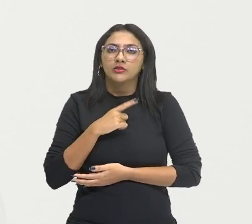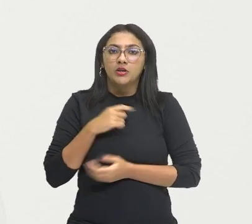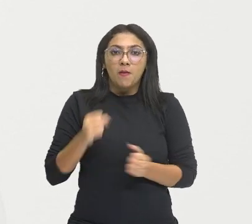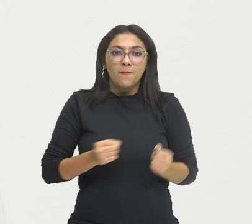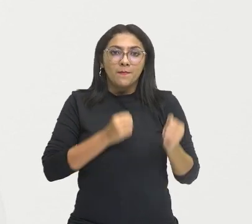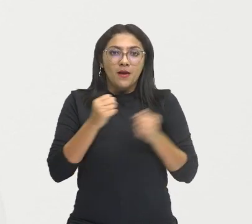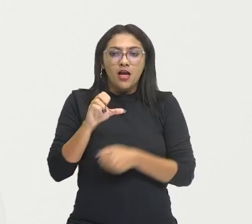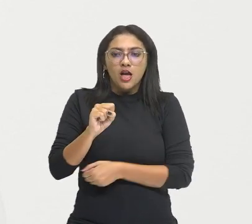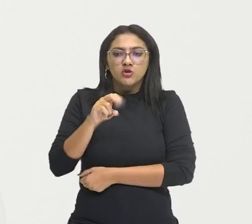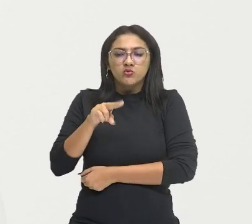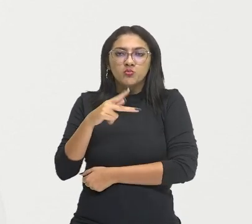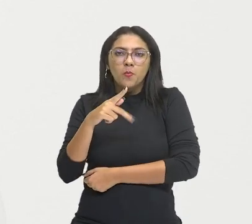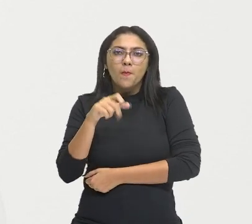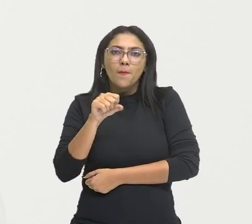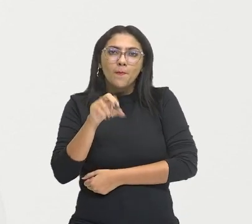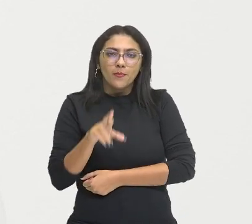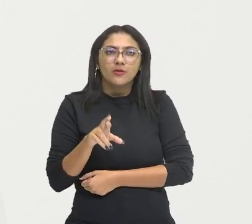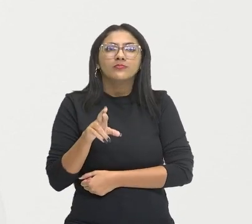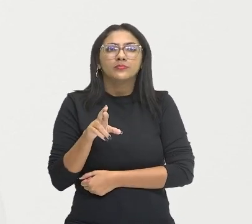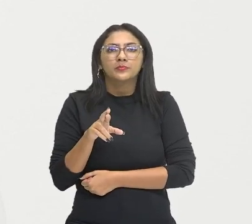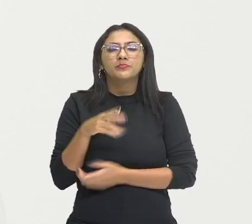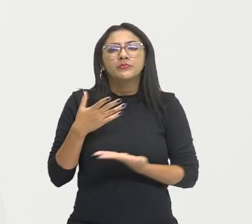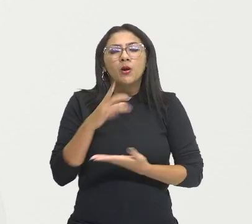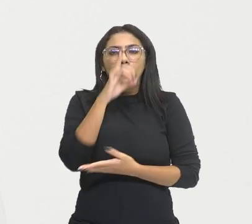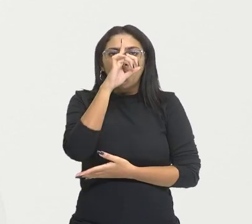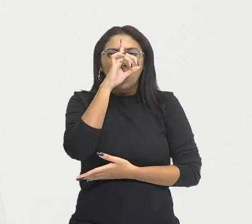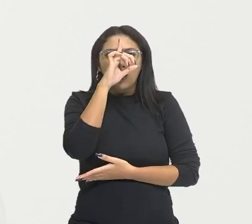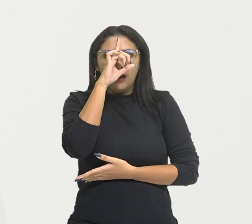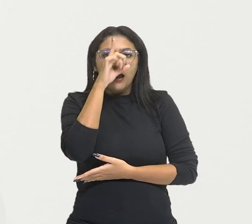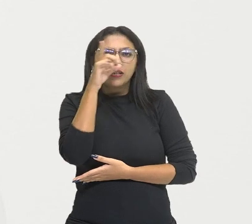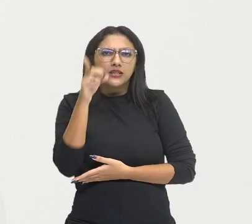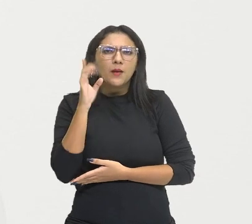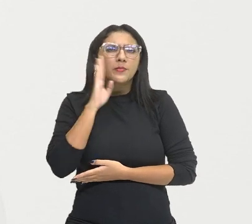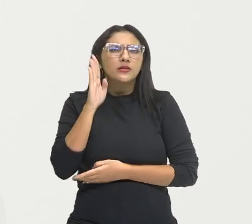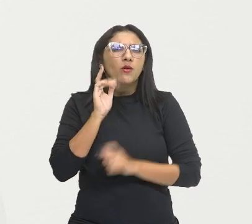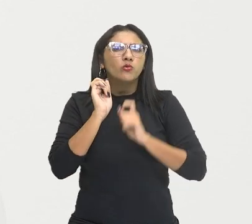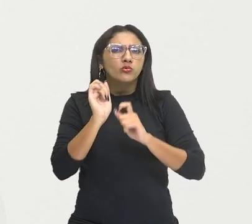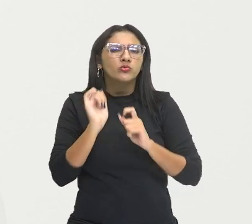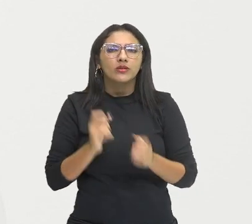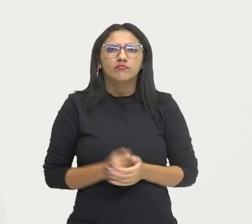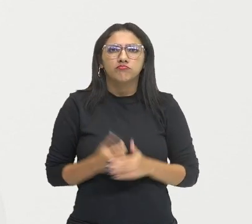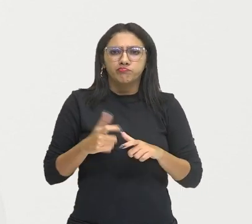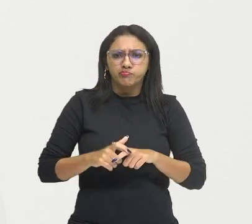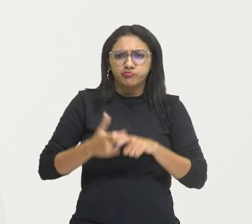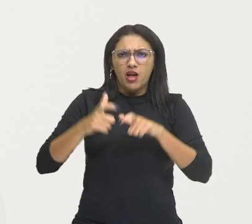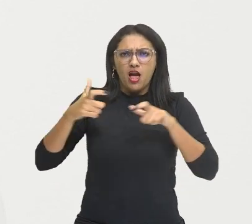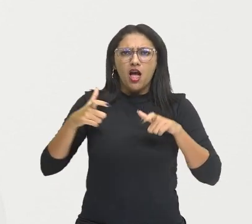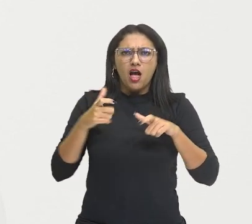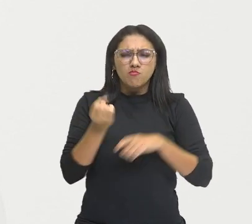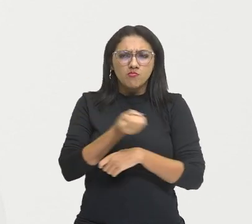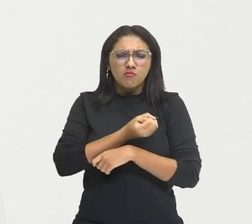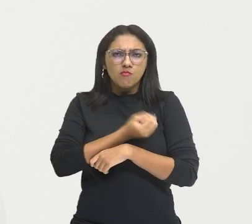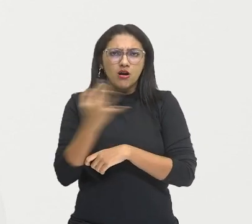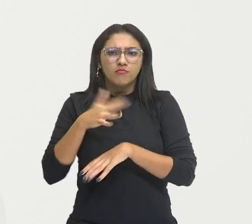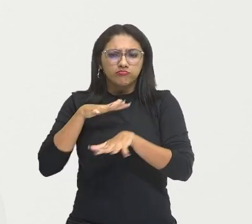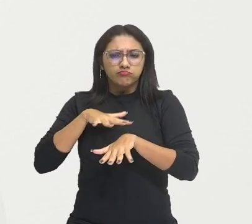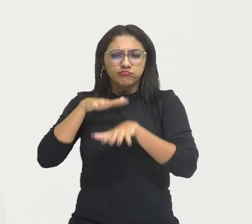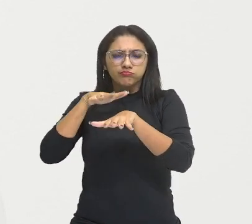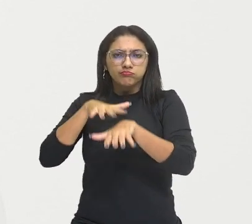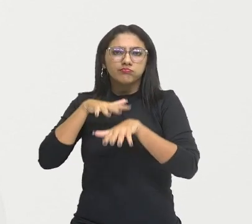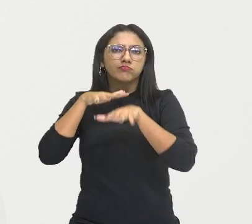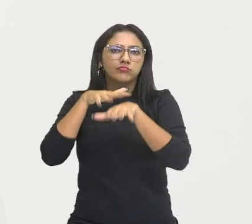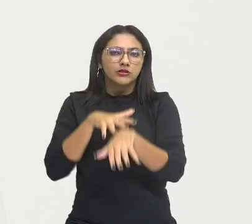superpotência, tá? Então, quando a gente fala em superpotência, a gente quer se referir ali ao enorme poderio militar representado ali